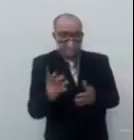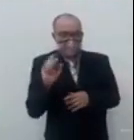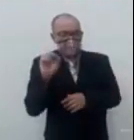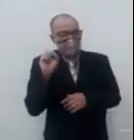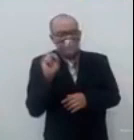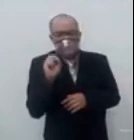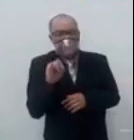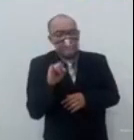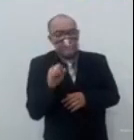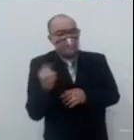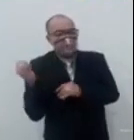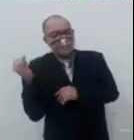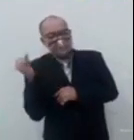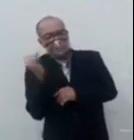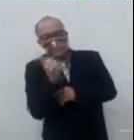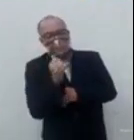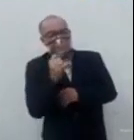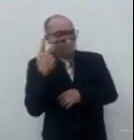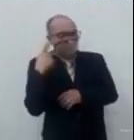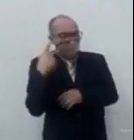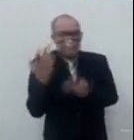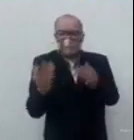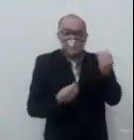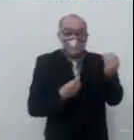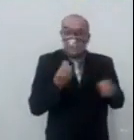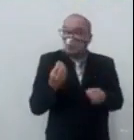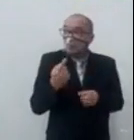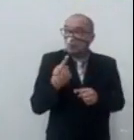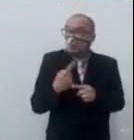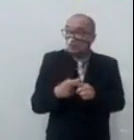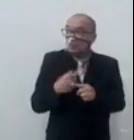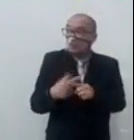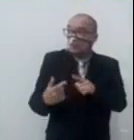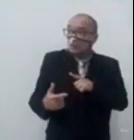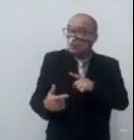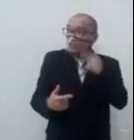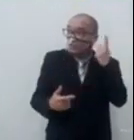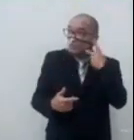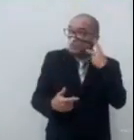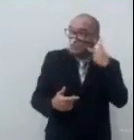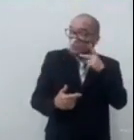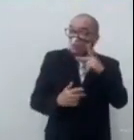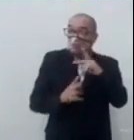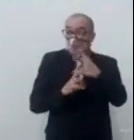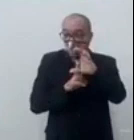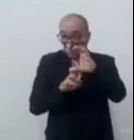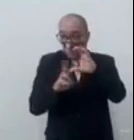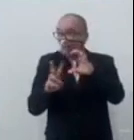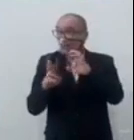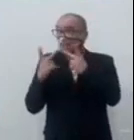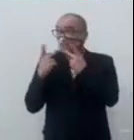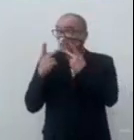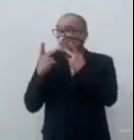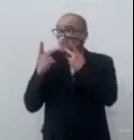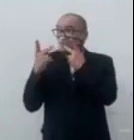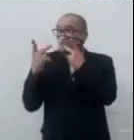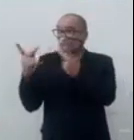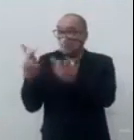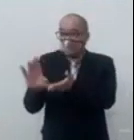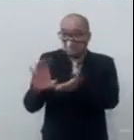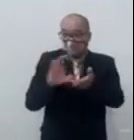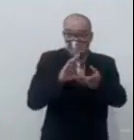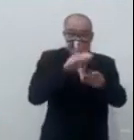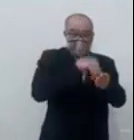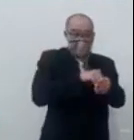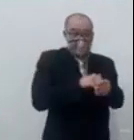fiz. Eu não fiz para vereador, porque já tinha alguns vereadores da casa falando que eles não iam votar,